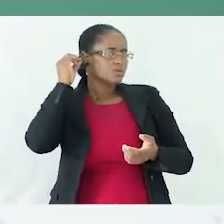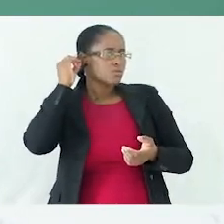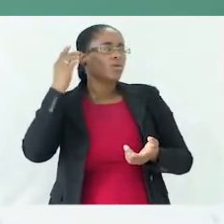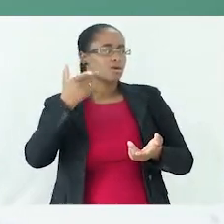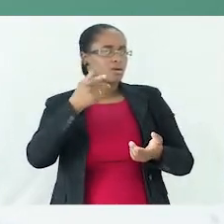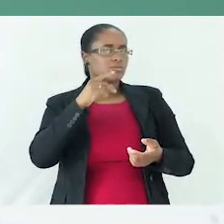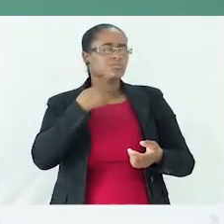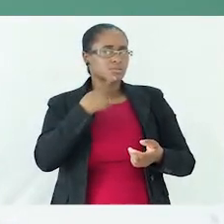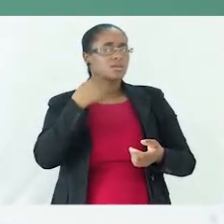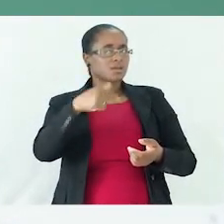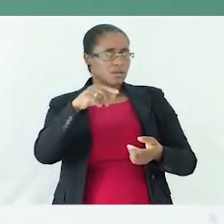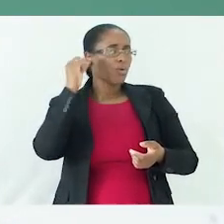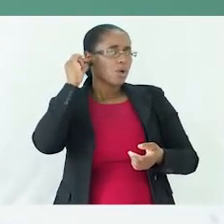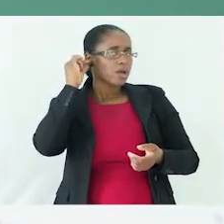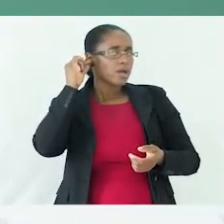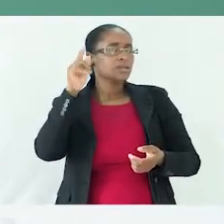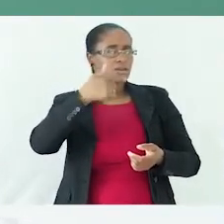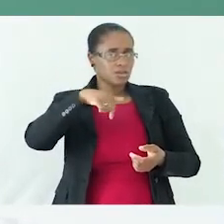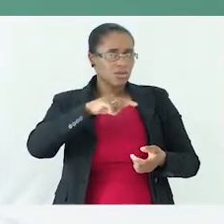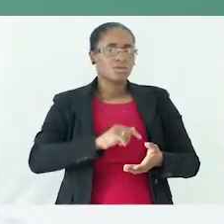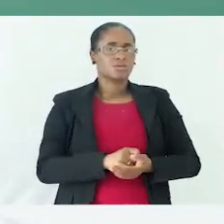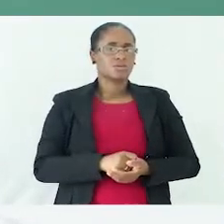que fadava.